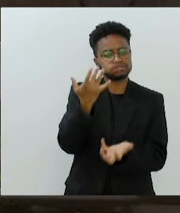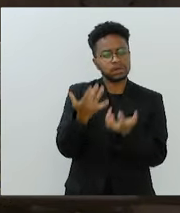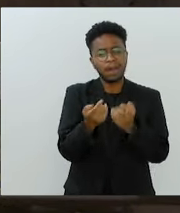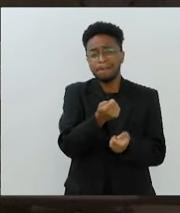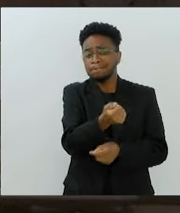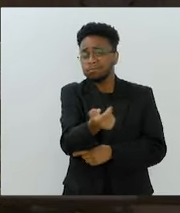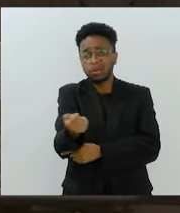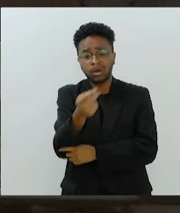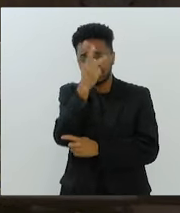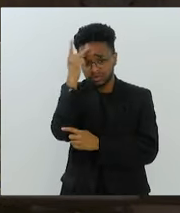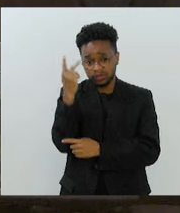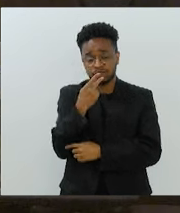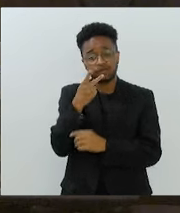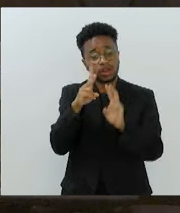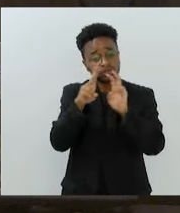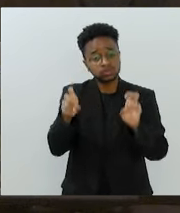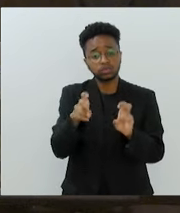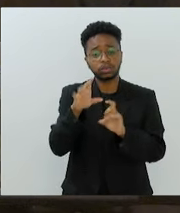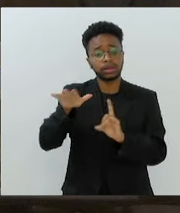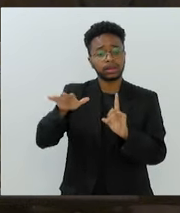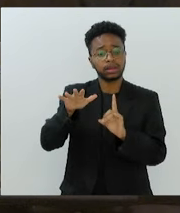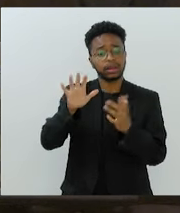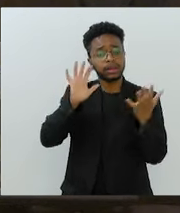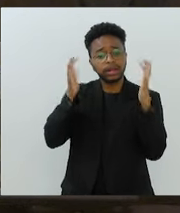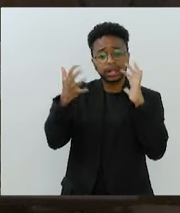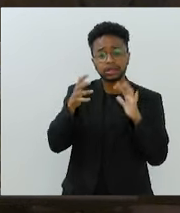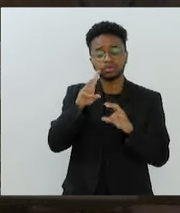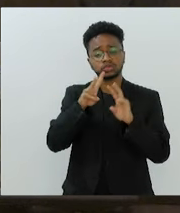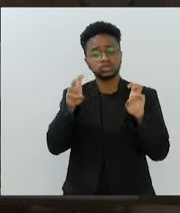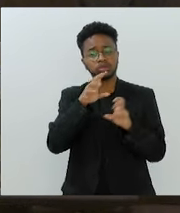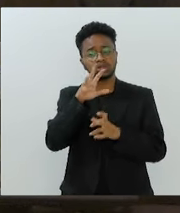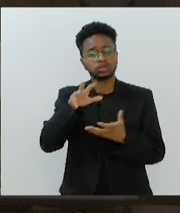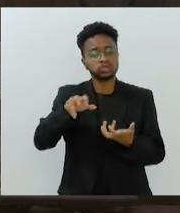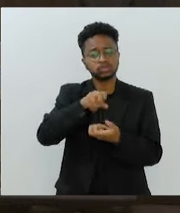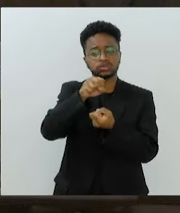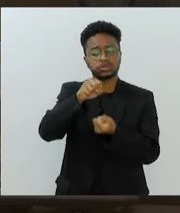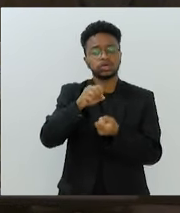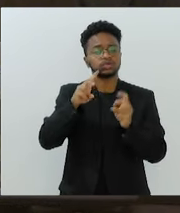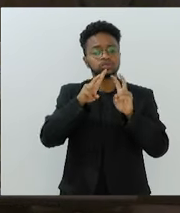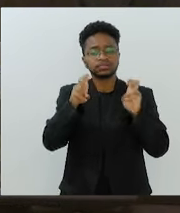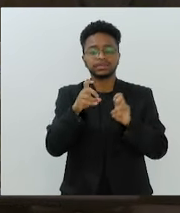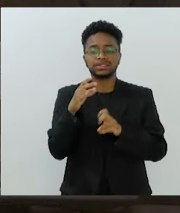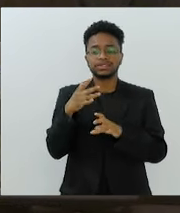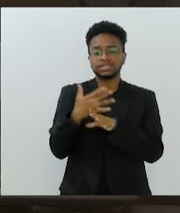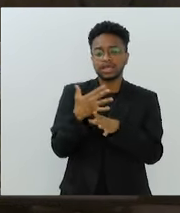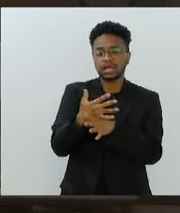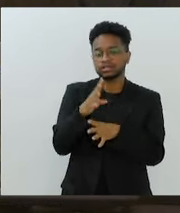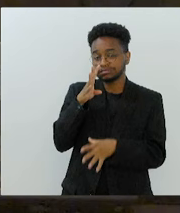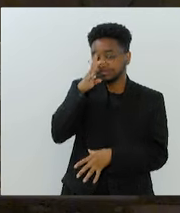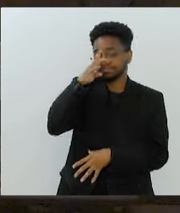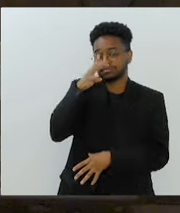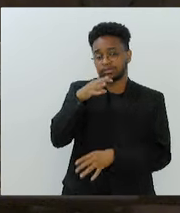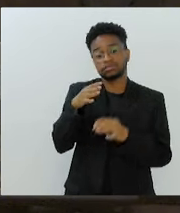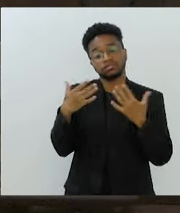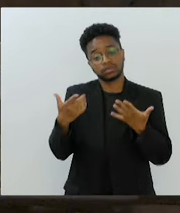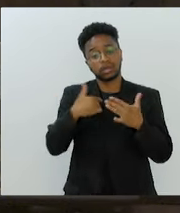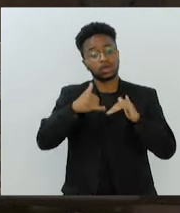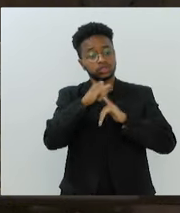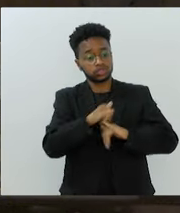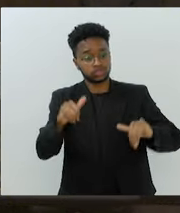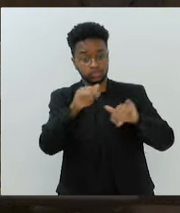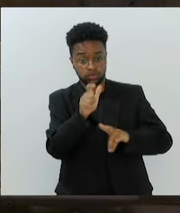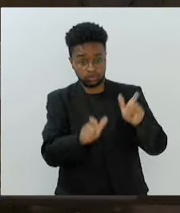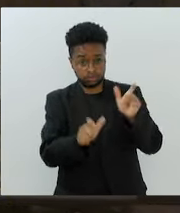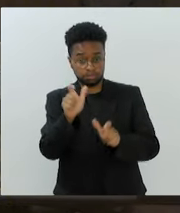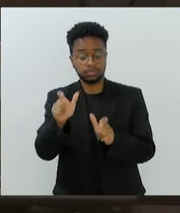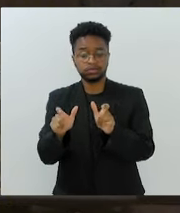de clima, de sustentabilidade, de cidade esponja, de cidade resiliente. E eu digo para o nosso pessoal,